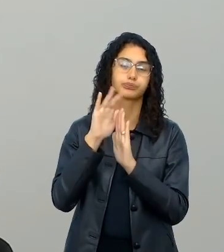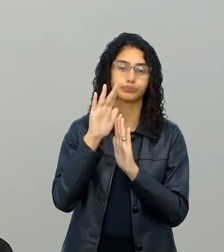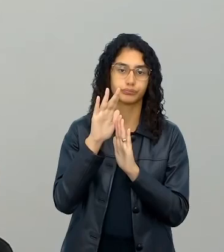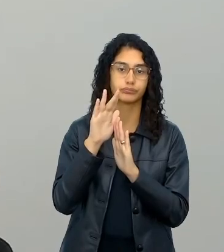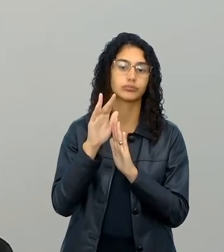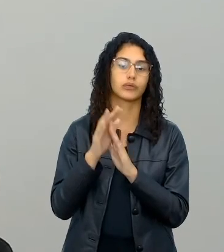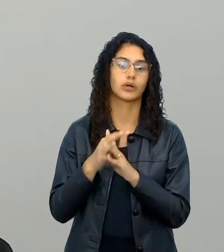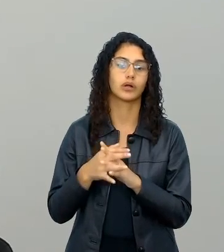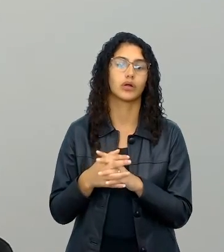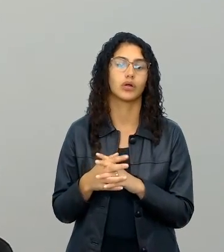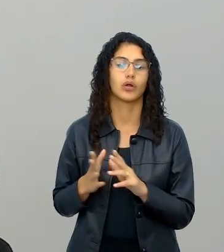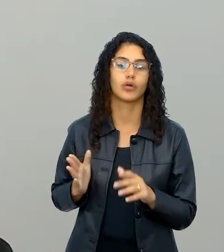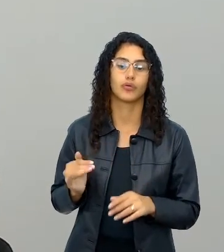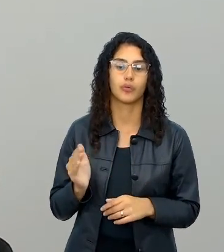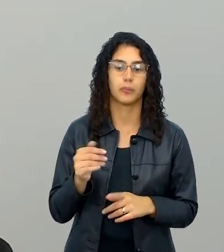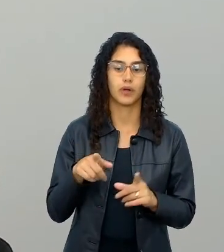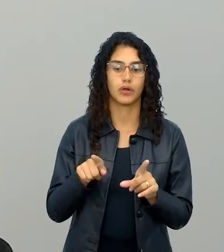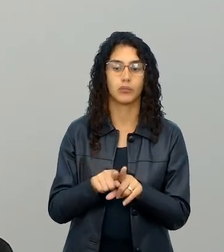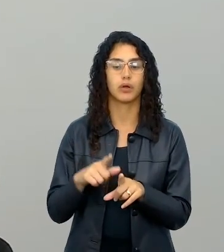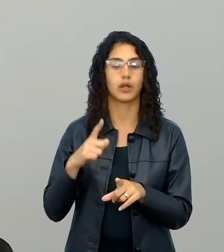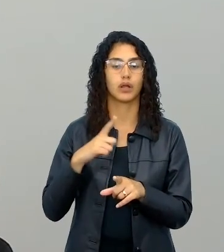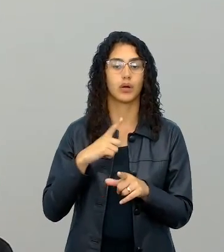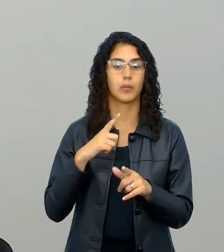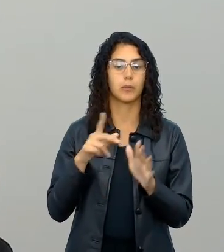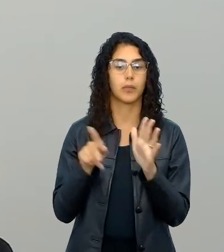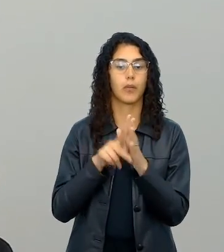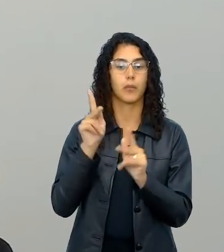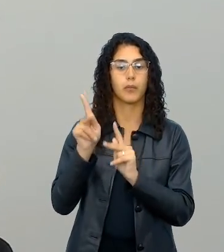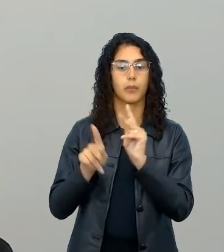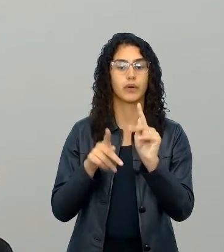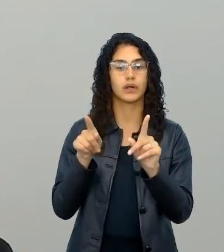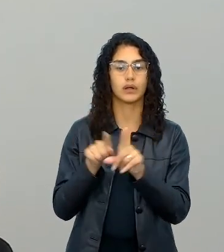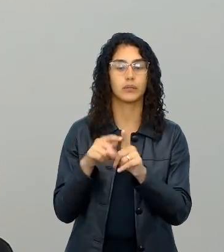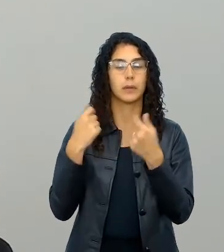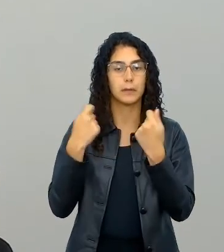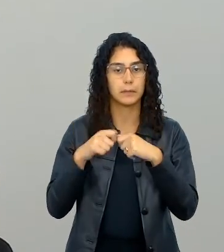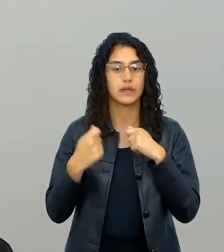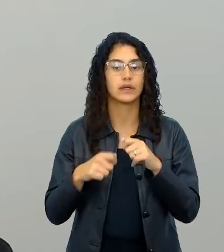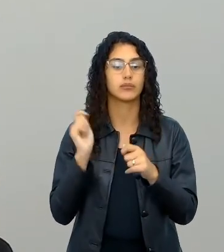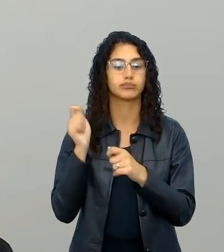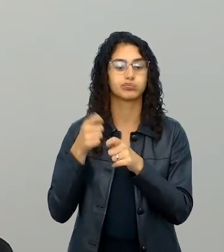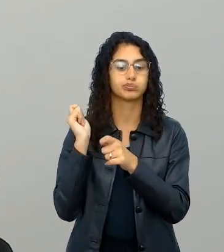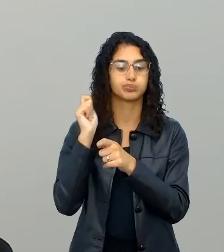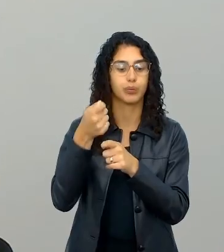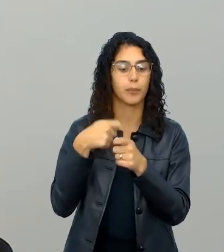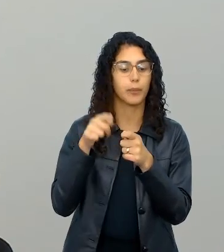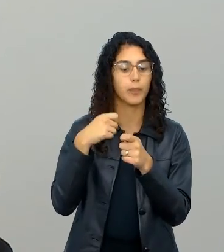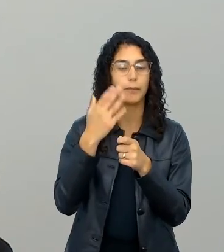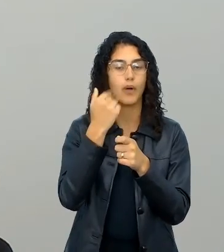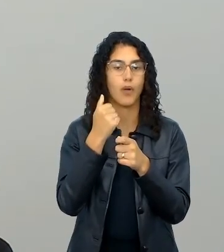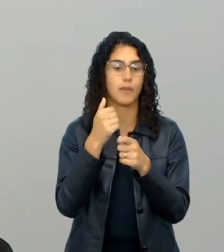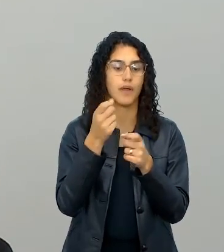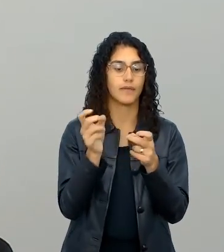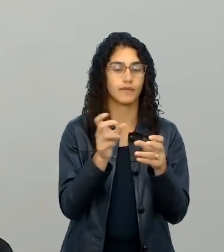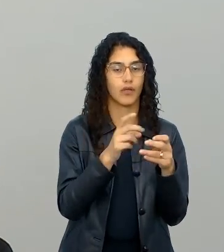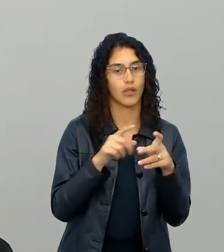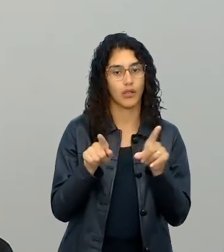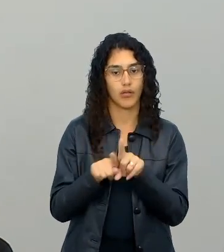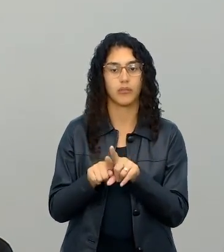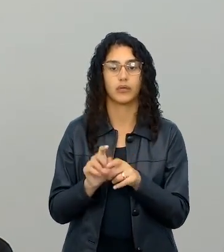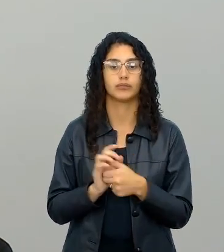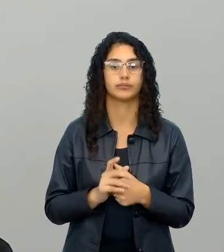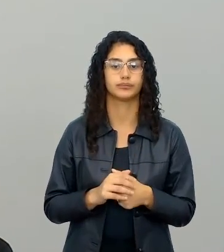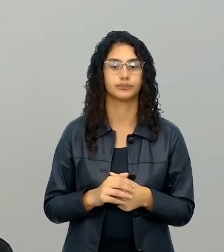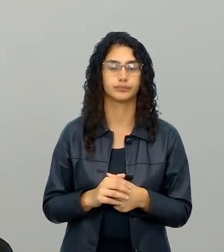quantidade de peixes e quem acaba sofrendo são as populações ribeirinhas, né, que precisam pescar ali para revender ou até para a própria